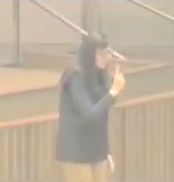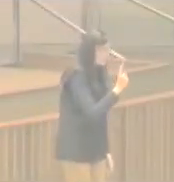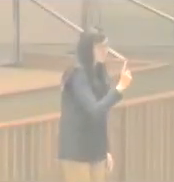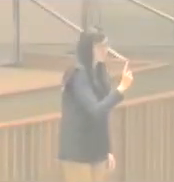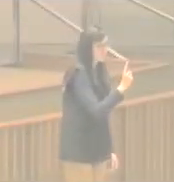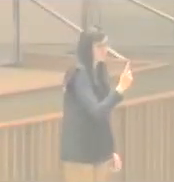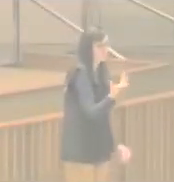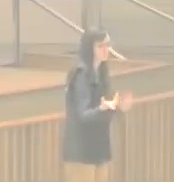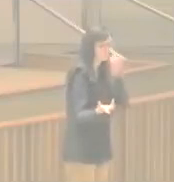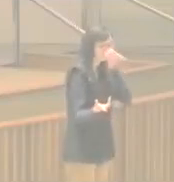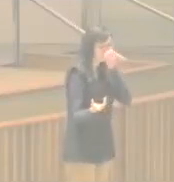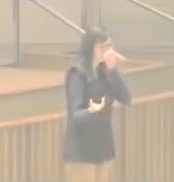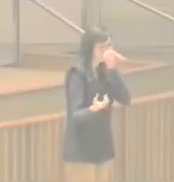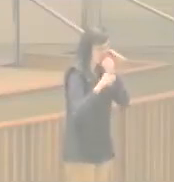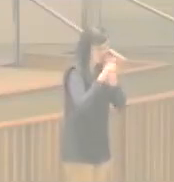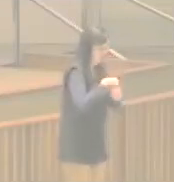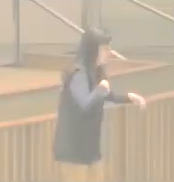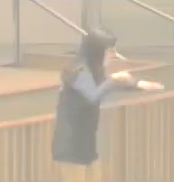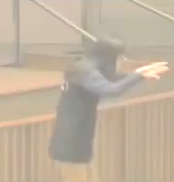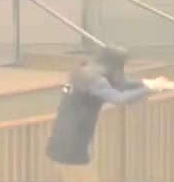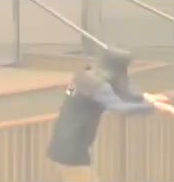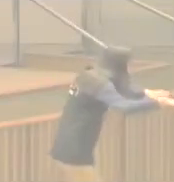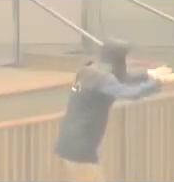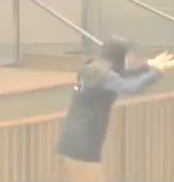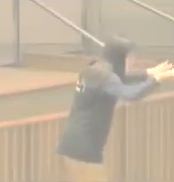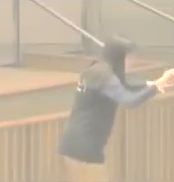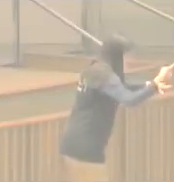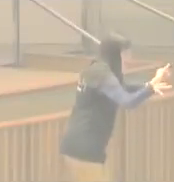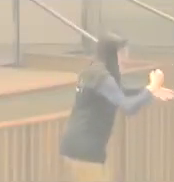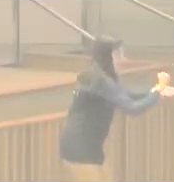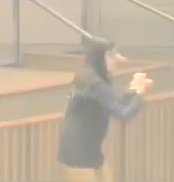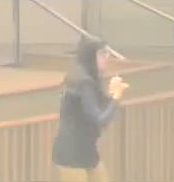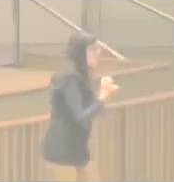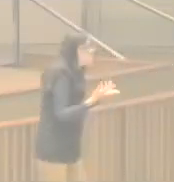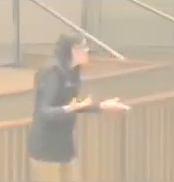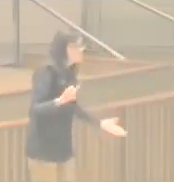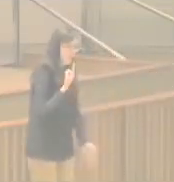Onde estavam os poderes que ele buscou?